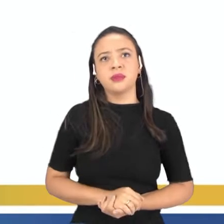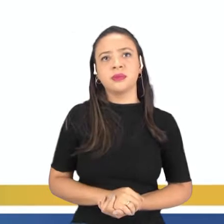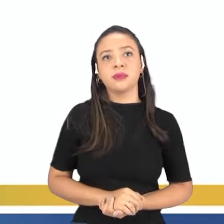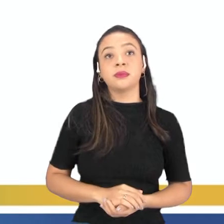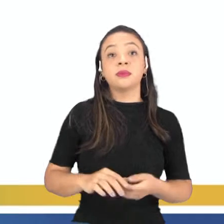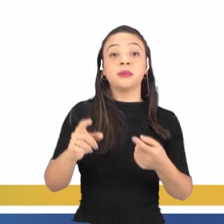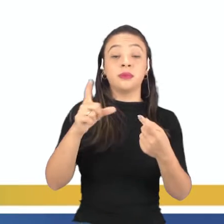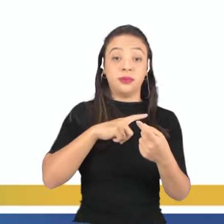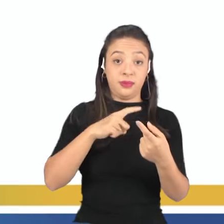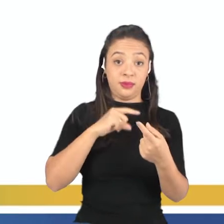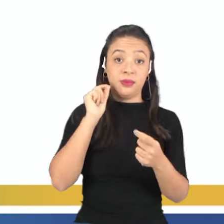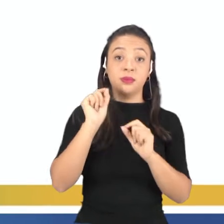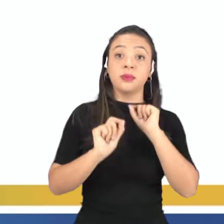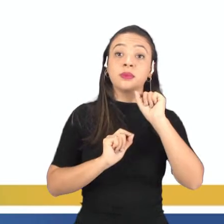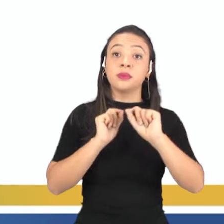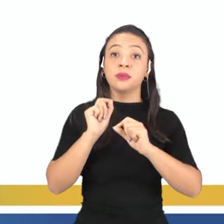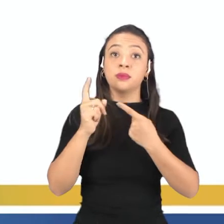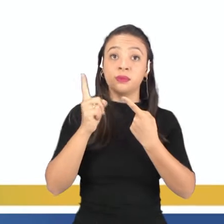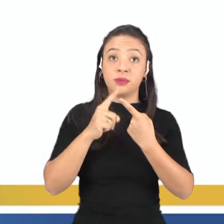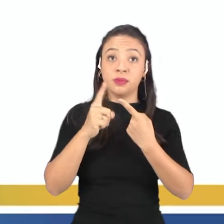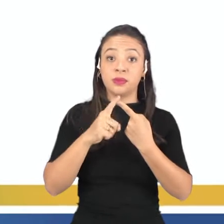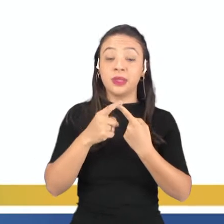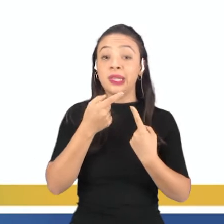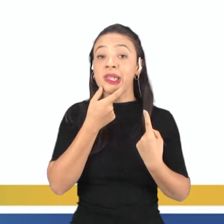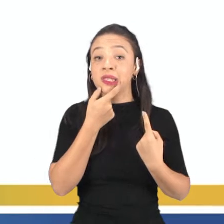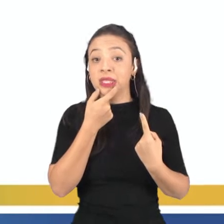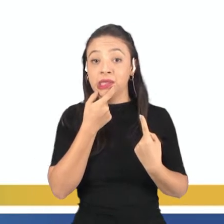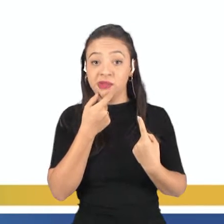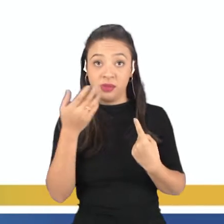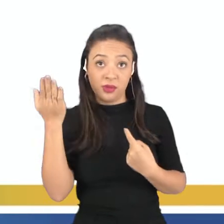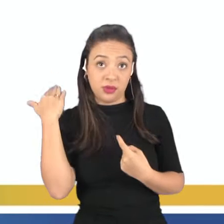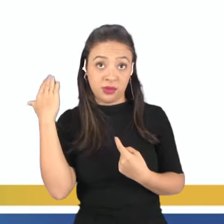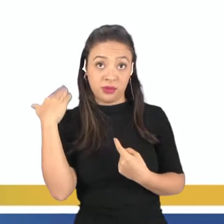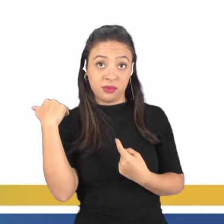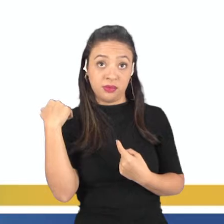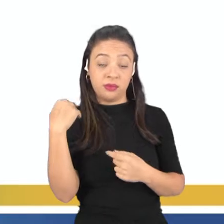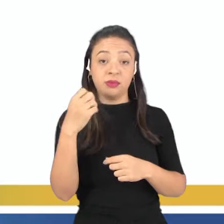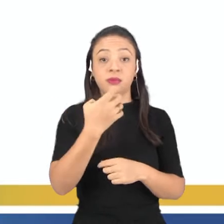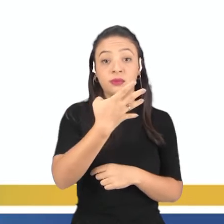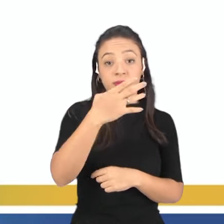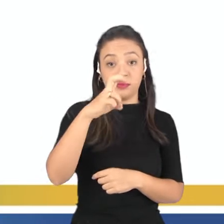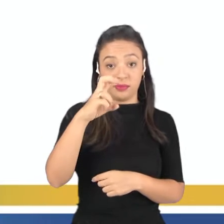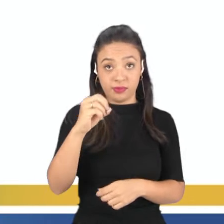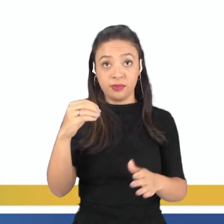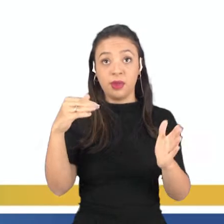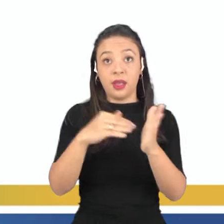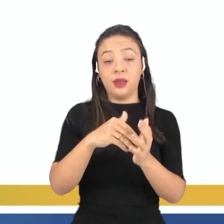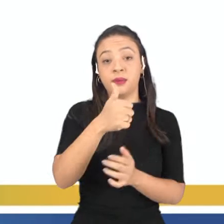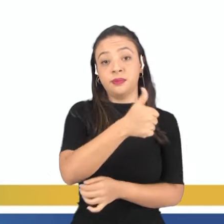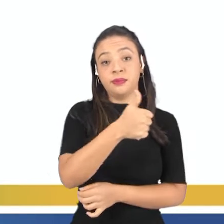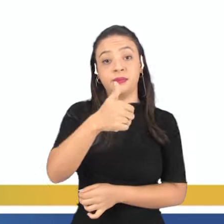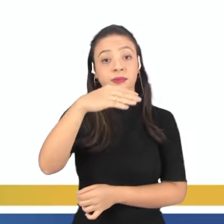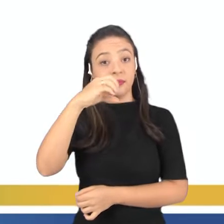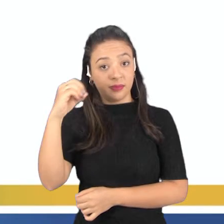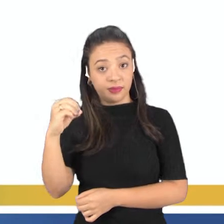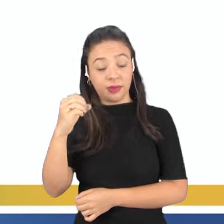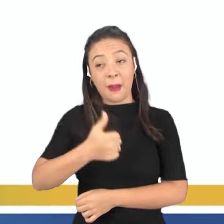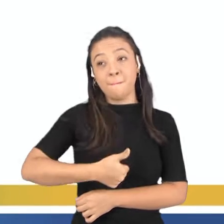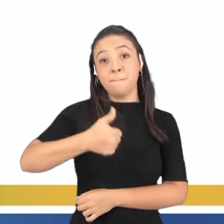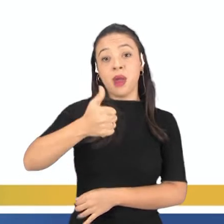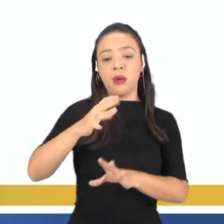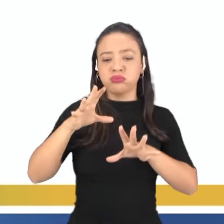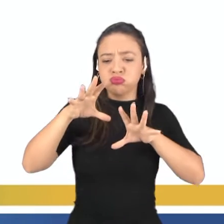resposta. Então, as 3 fases são o inglês antigo, que foi do período de 450 a 1100, onde aconteceu aquela